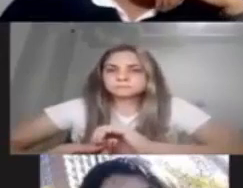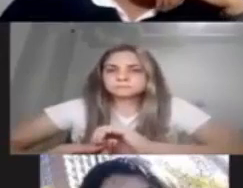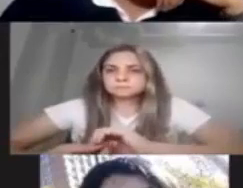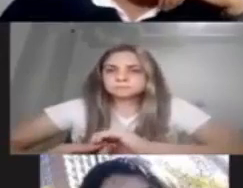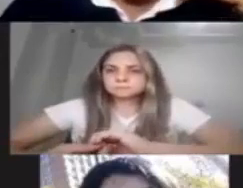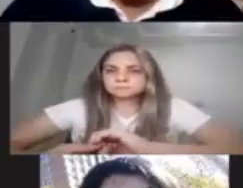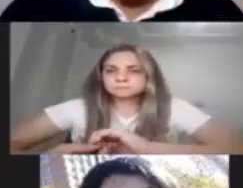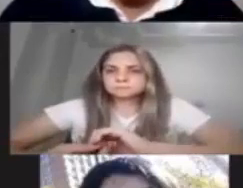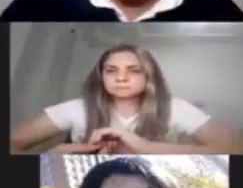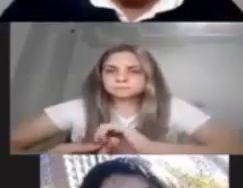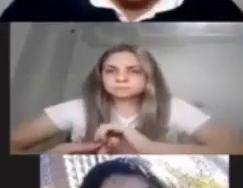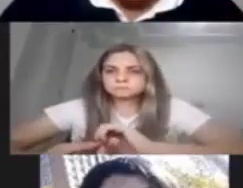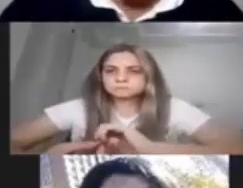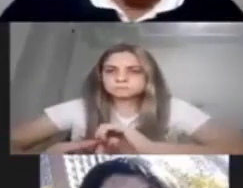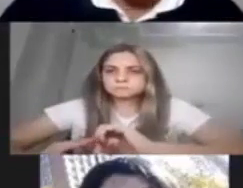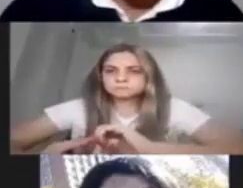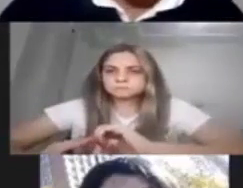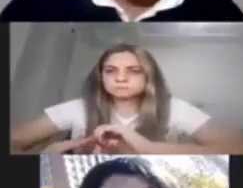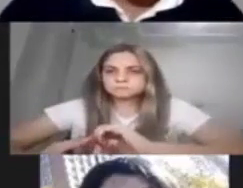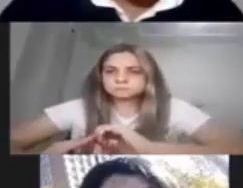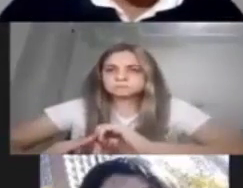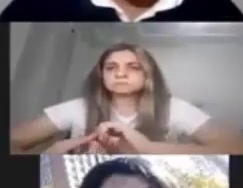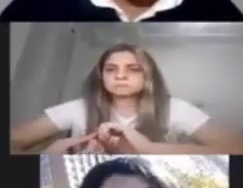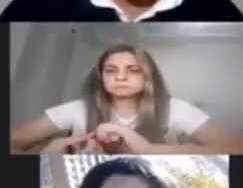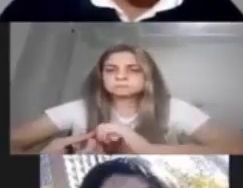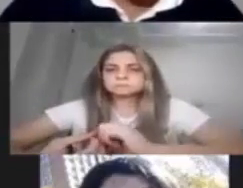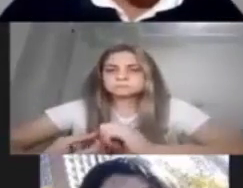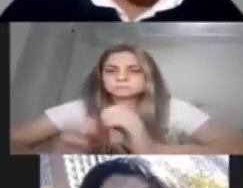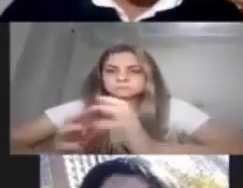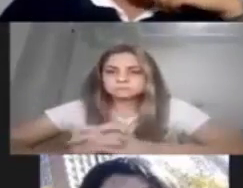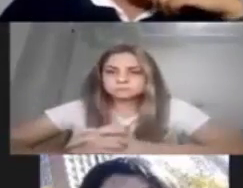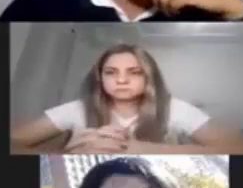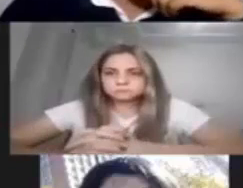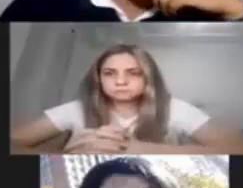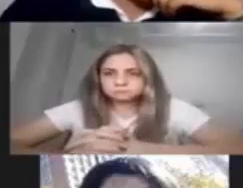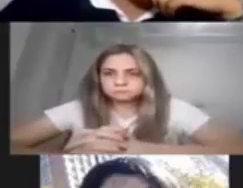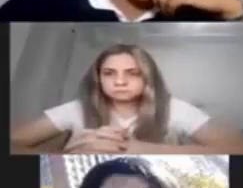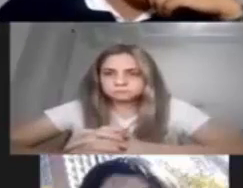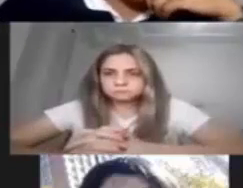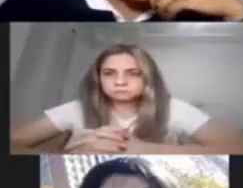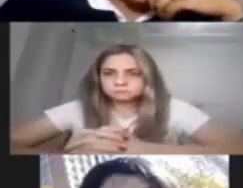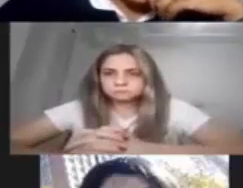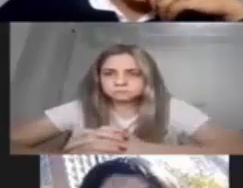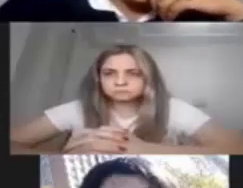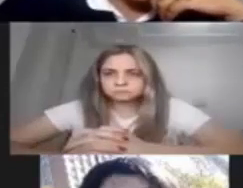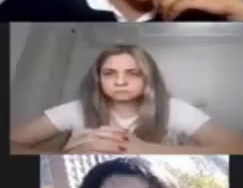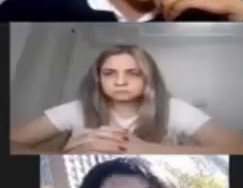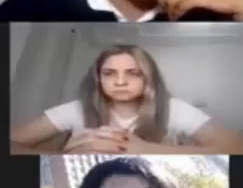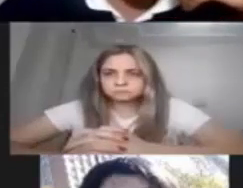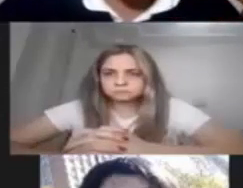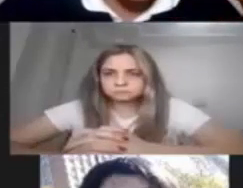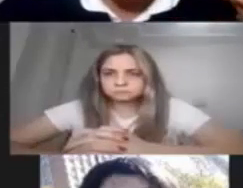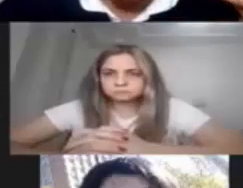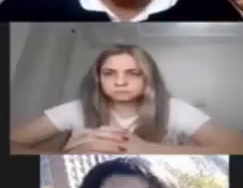como você já entendeu o que é o Hades né então fica mais fácil aqui agora alguns documentos né dos primeiros